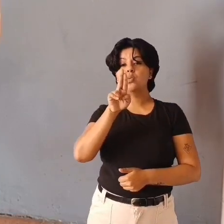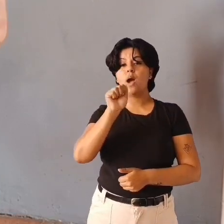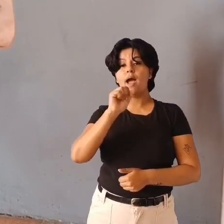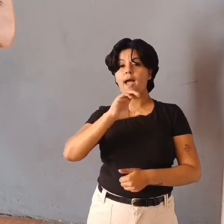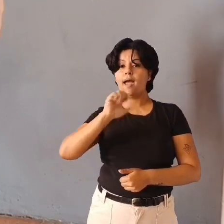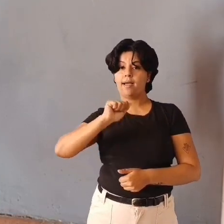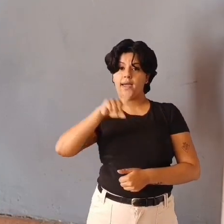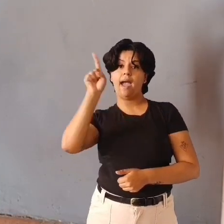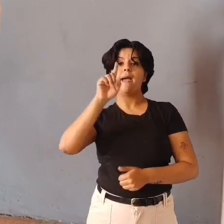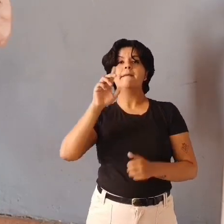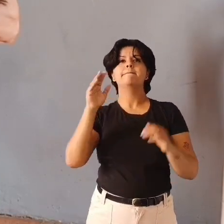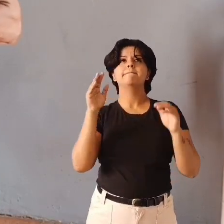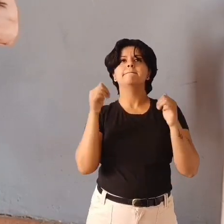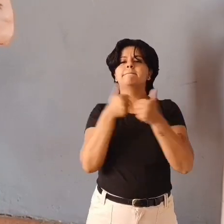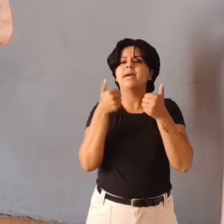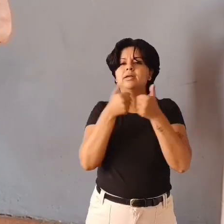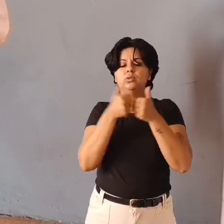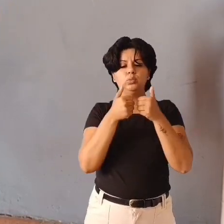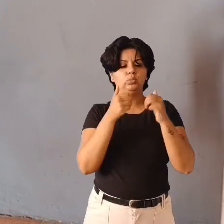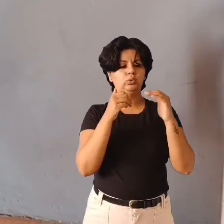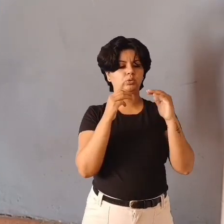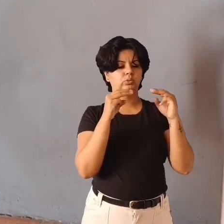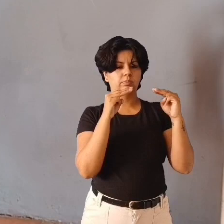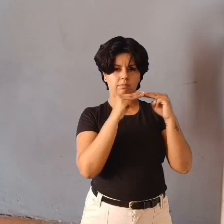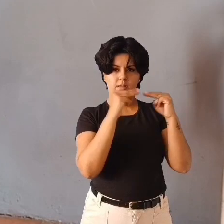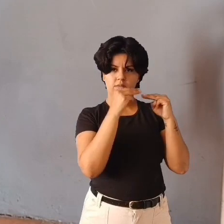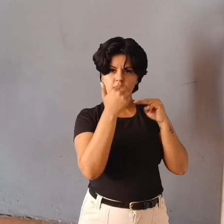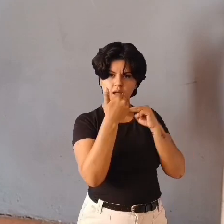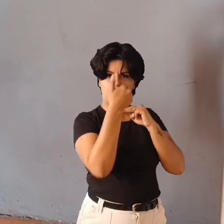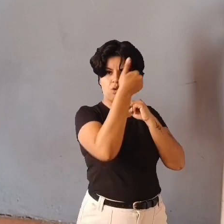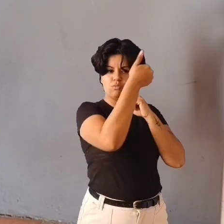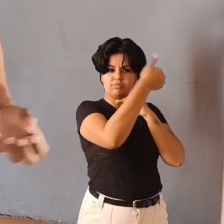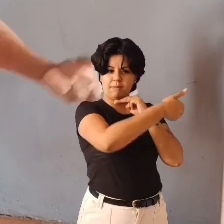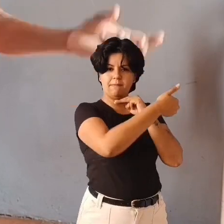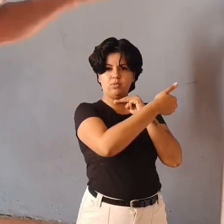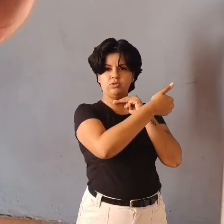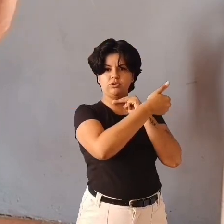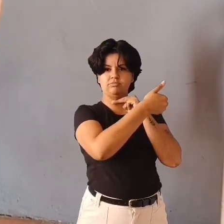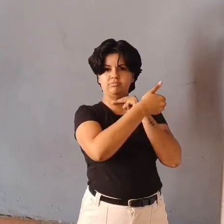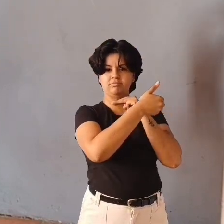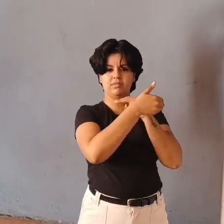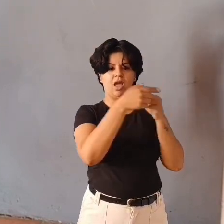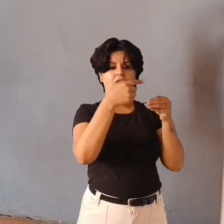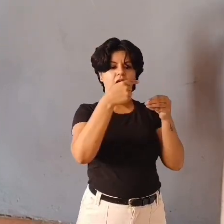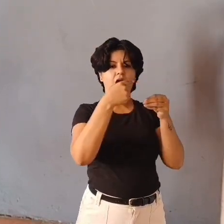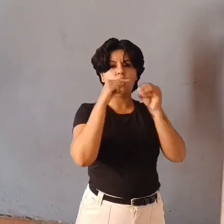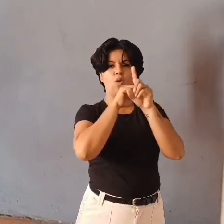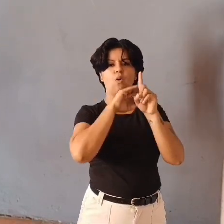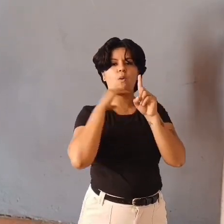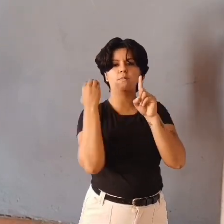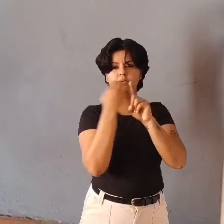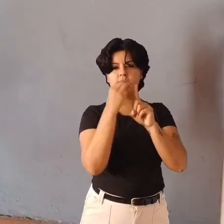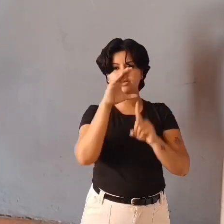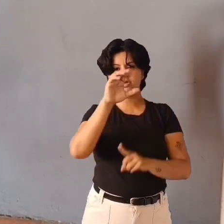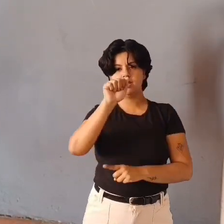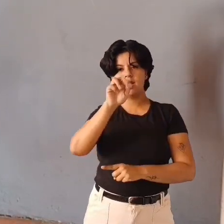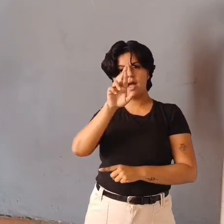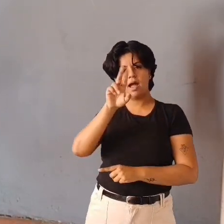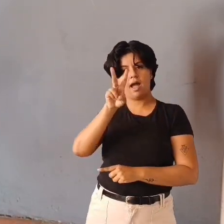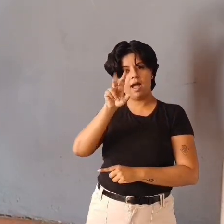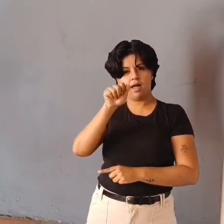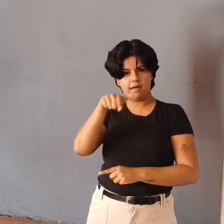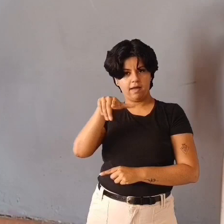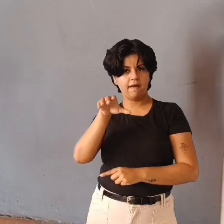Mutuacá-Mirim, onde é hoje a Queimada. Era lá que ela era realizada. Então ela foi trazida para cá pelo intendente que gostou, foi